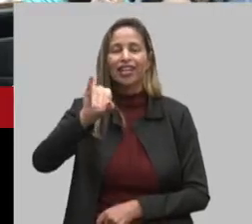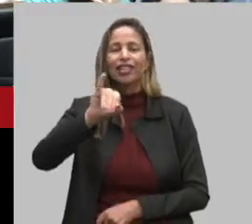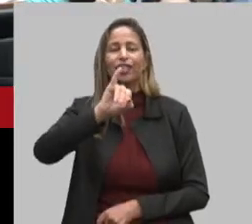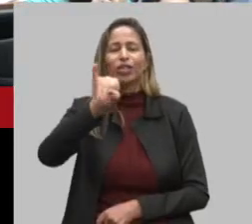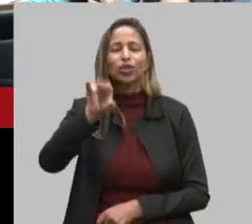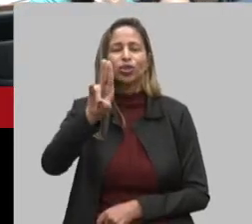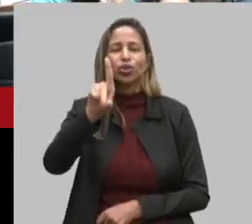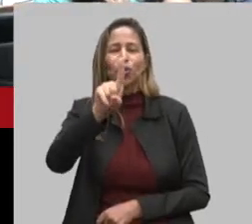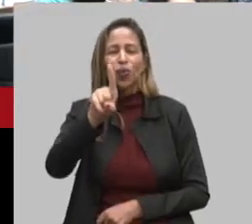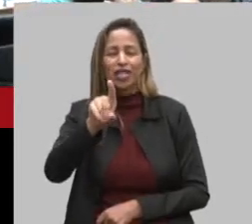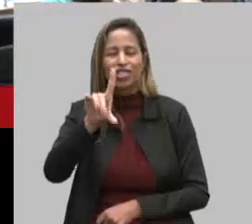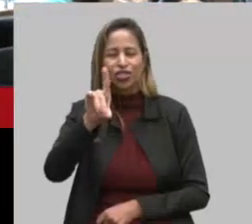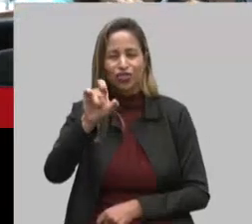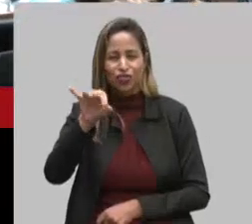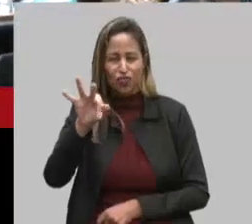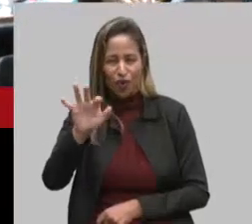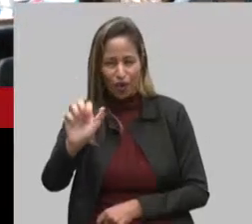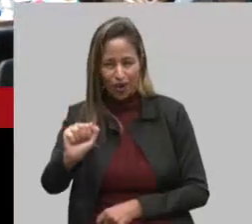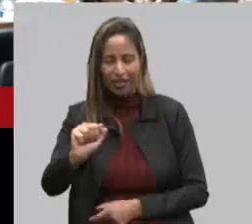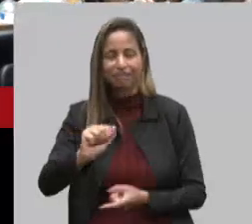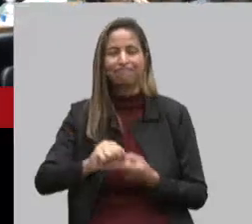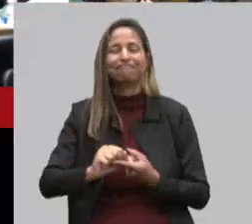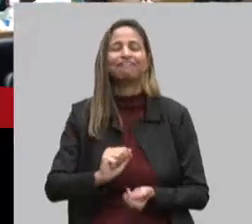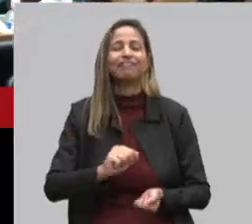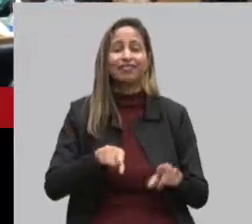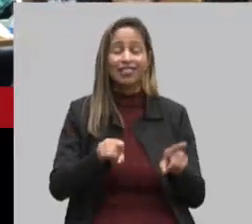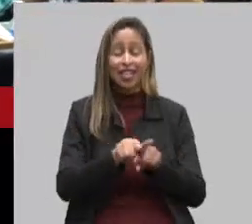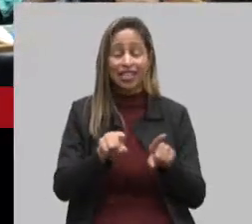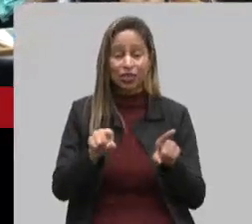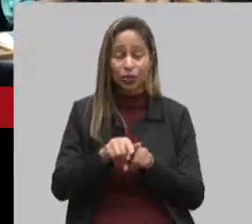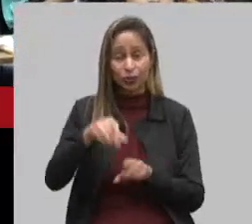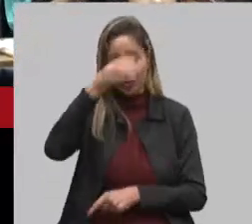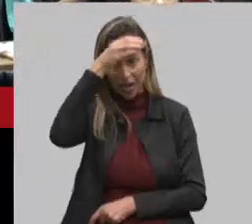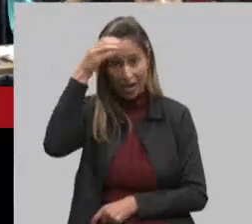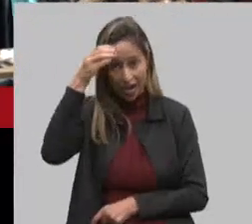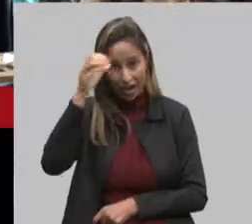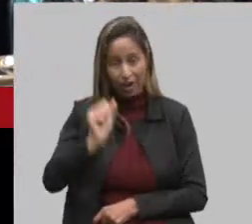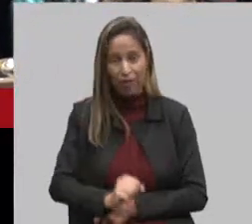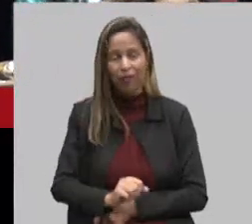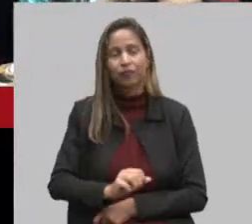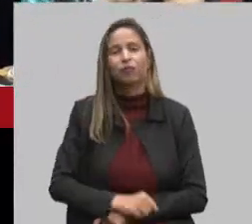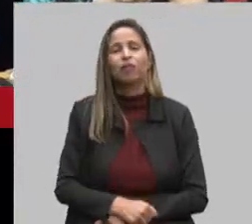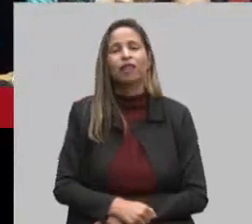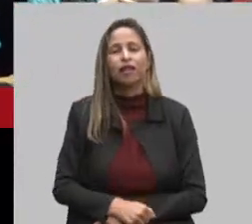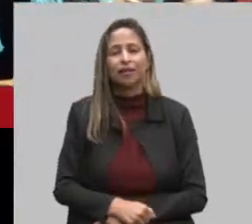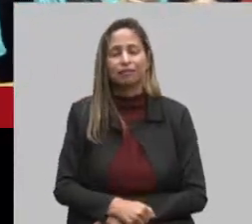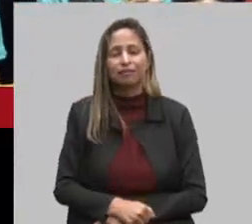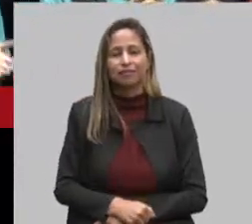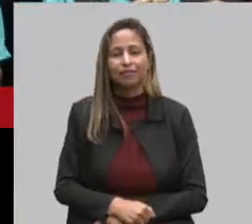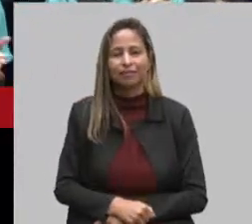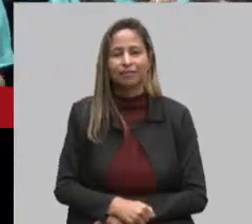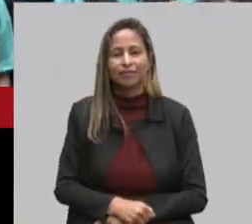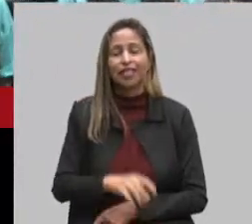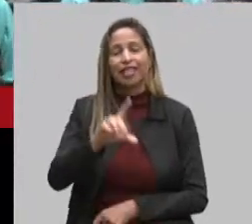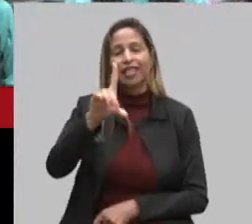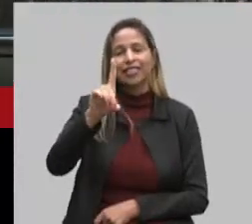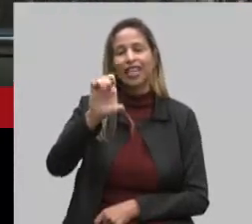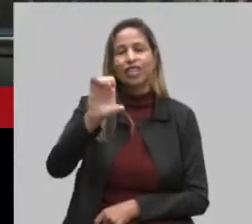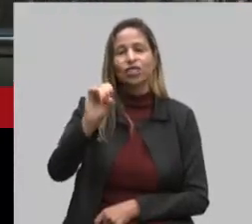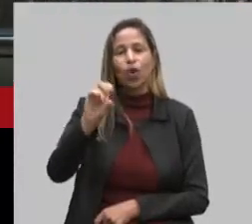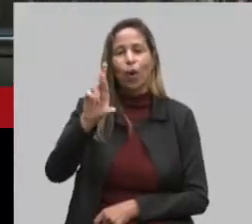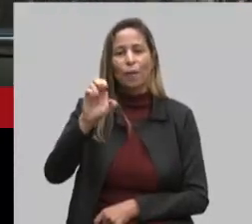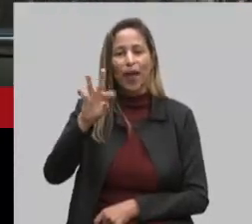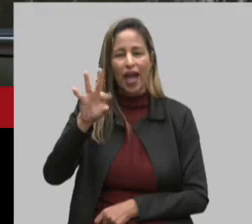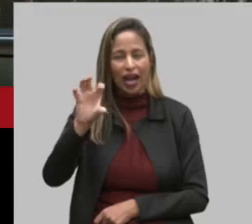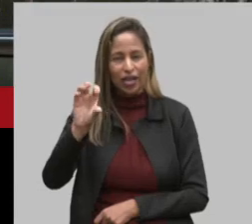Polo Zona da Mata 2 integram Câmara Municipal de Astolfo Dutra descoberto Goianá Guarani